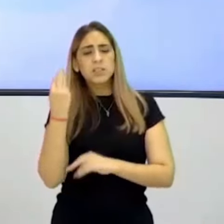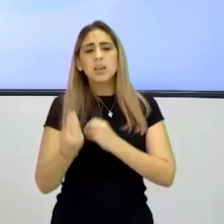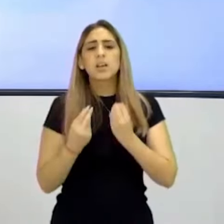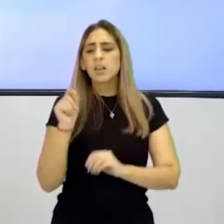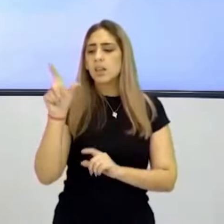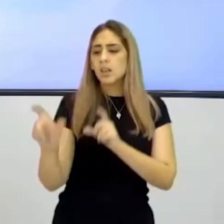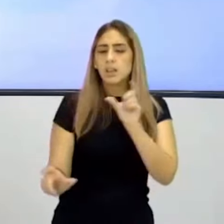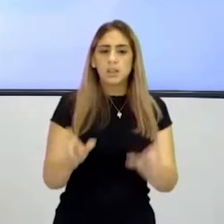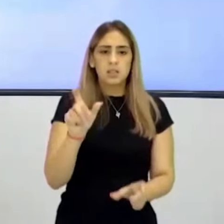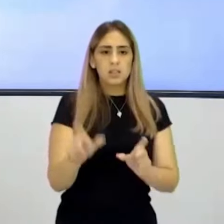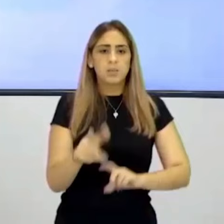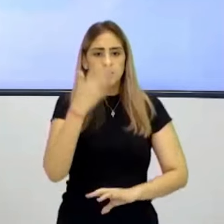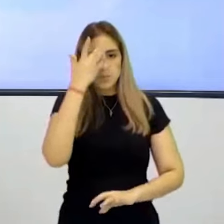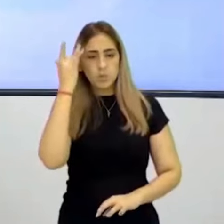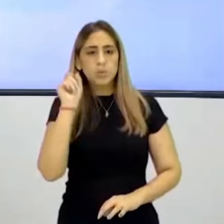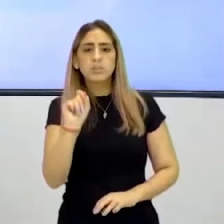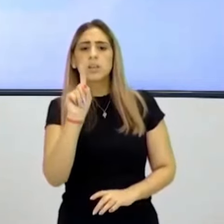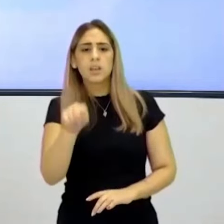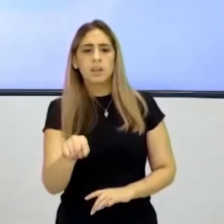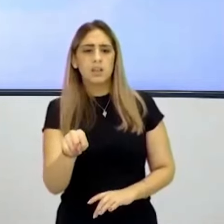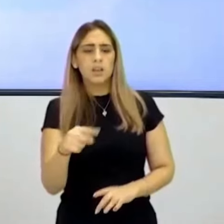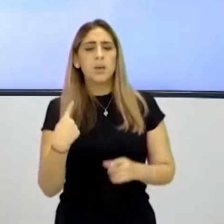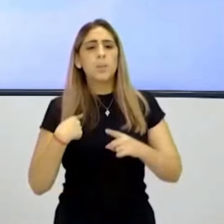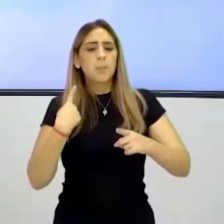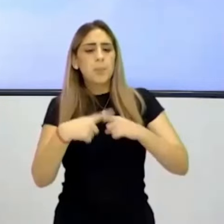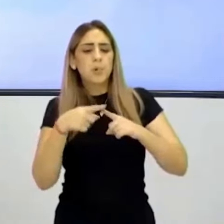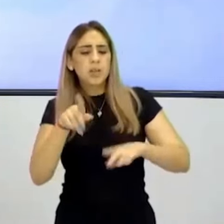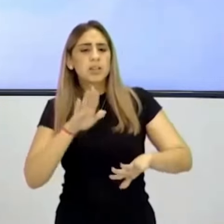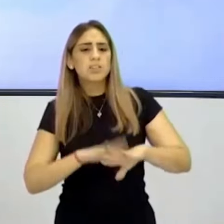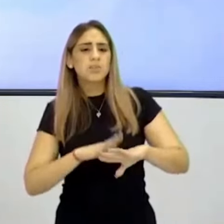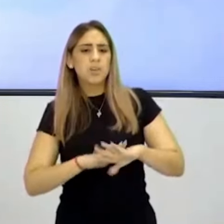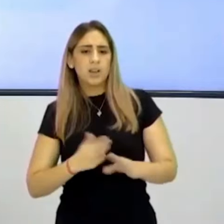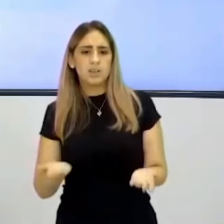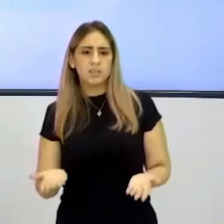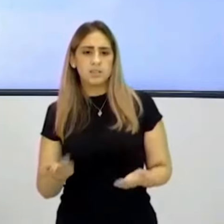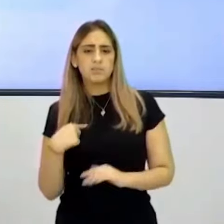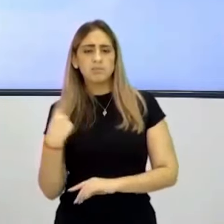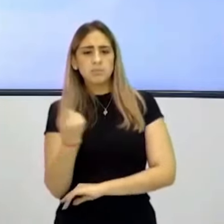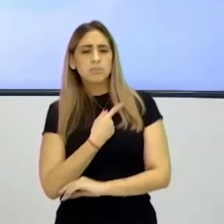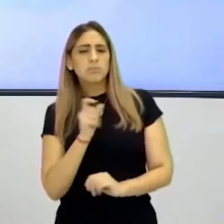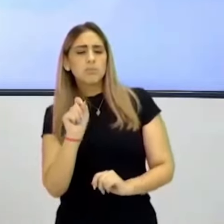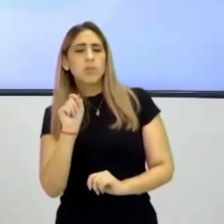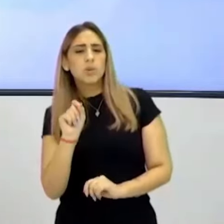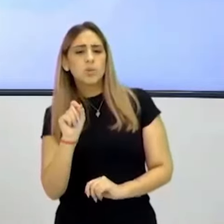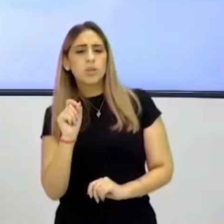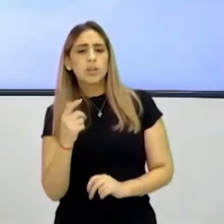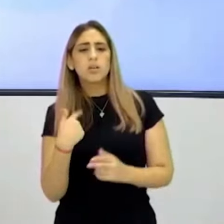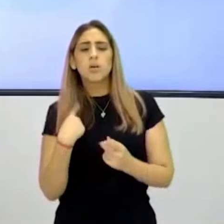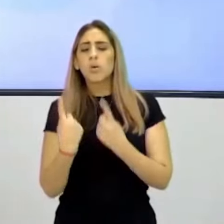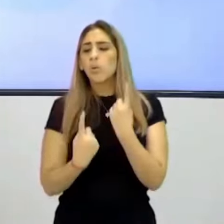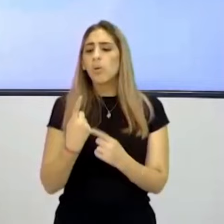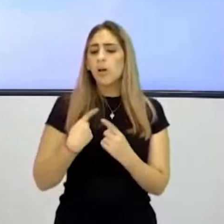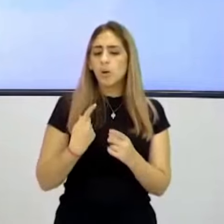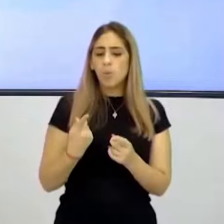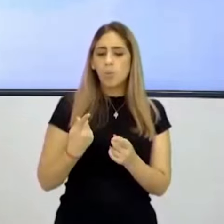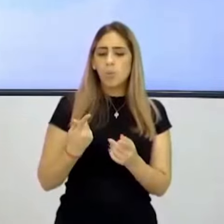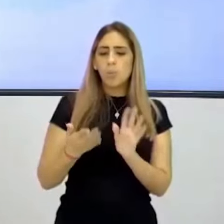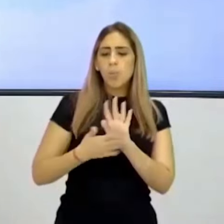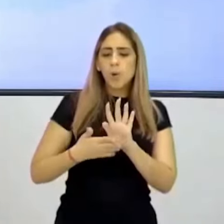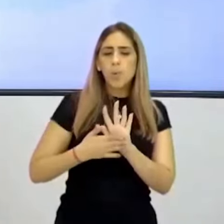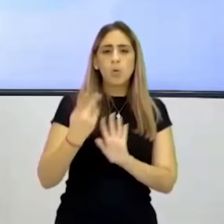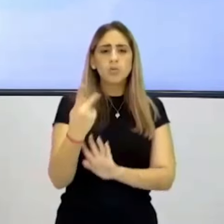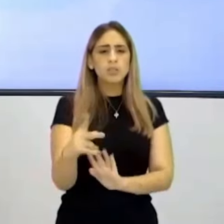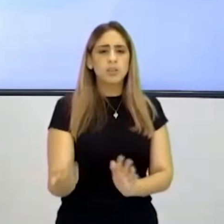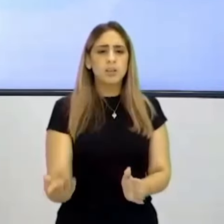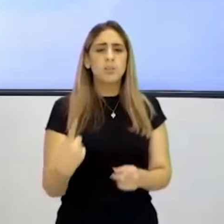esses terroristas? Né? Por que eles fazem isso? O que fundamenta ali? Qual é o fundamento